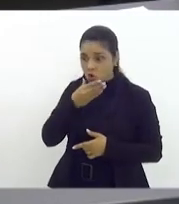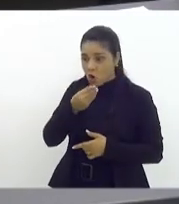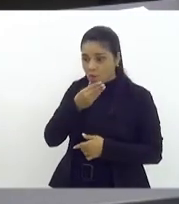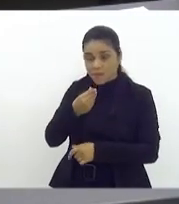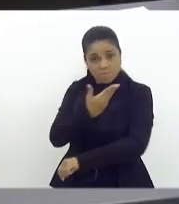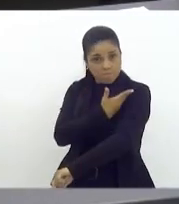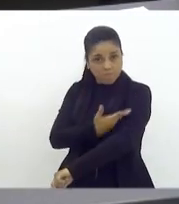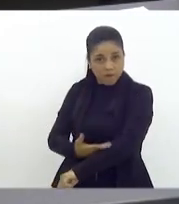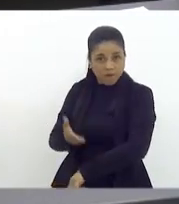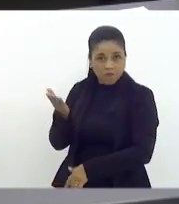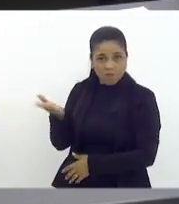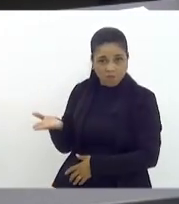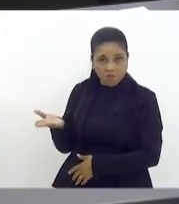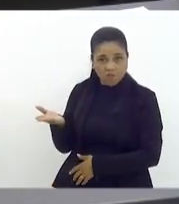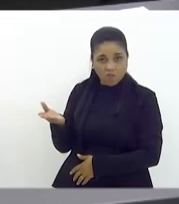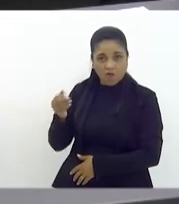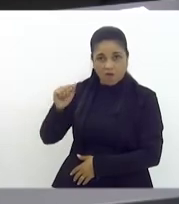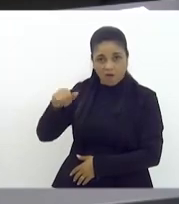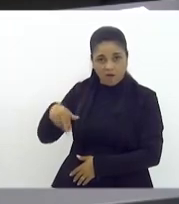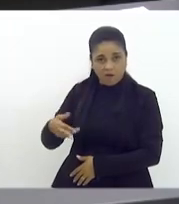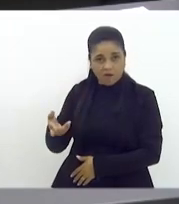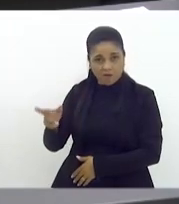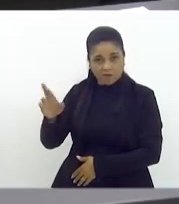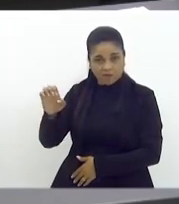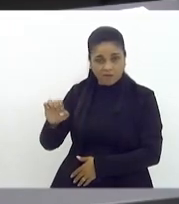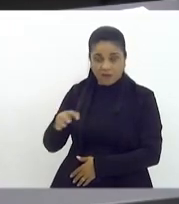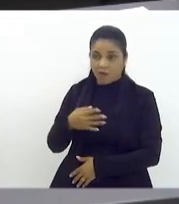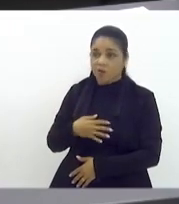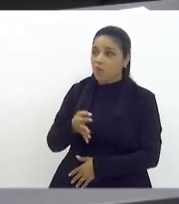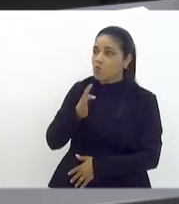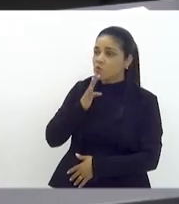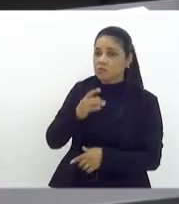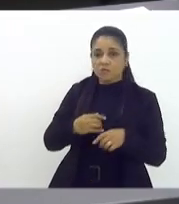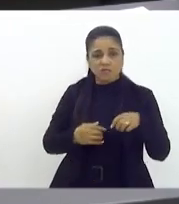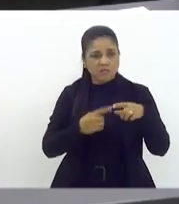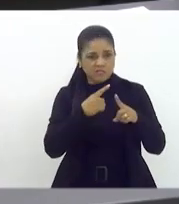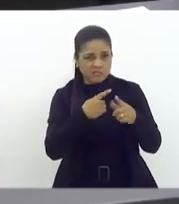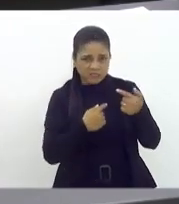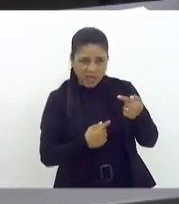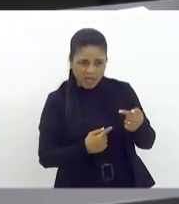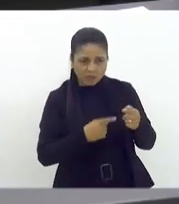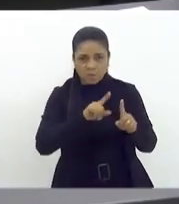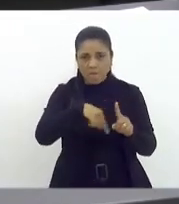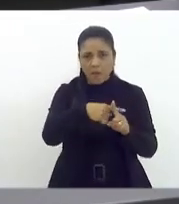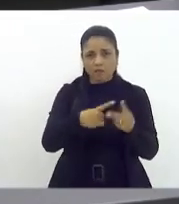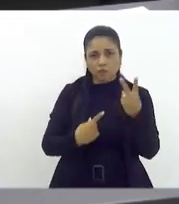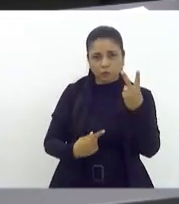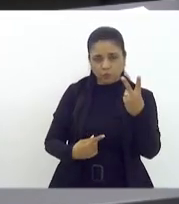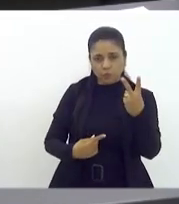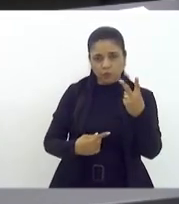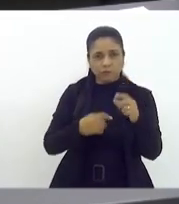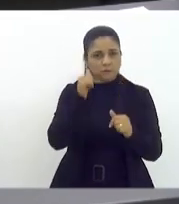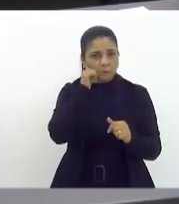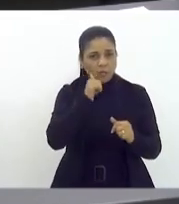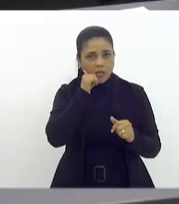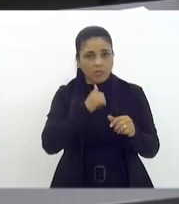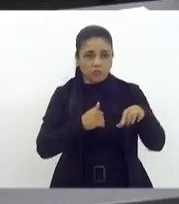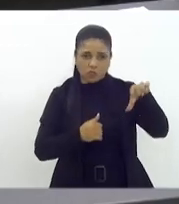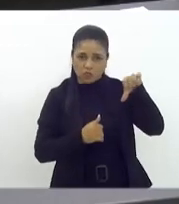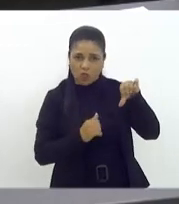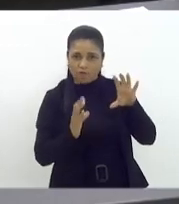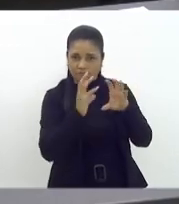branco é que foi reconhecido por sei lá 7 9 mulheres no caso né Então